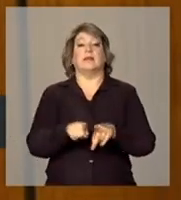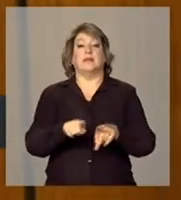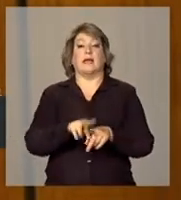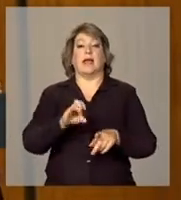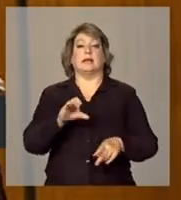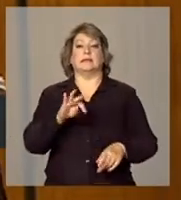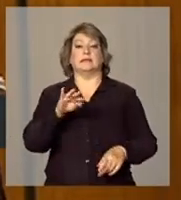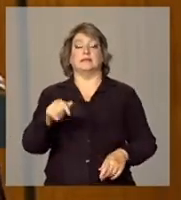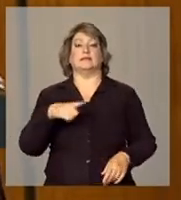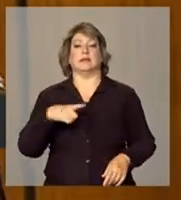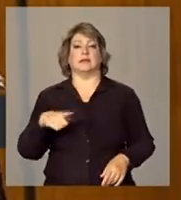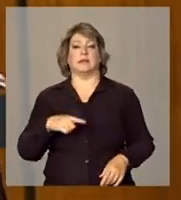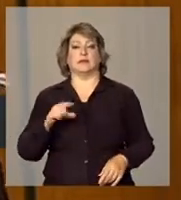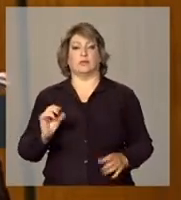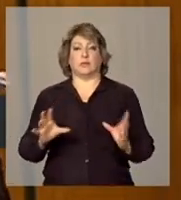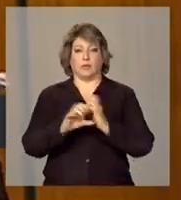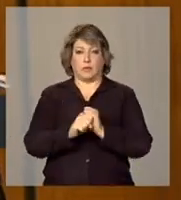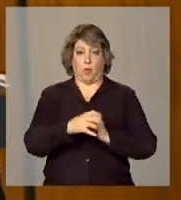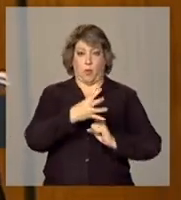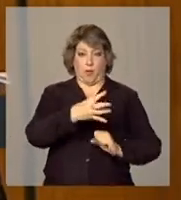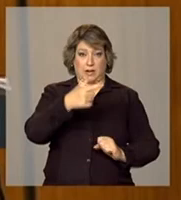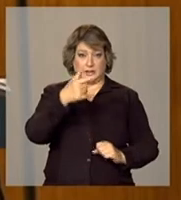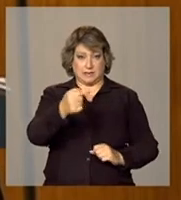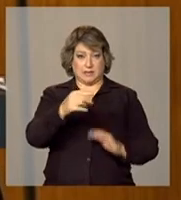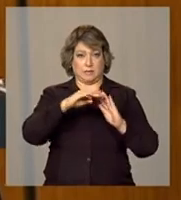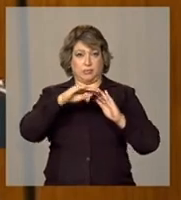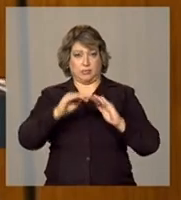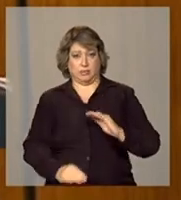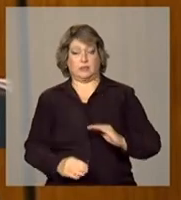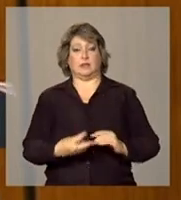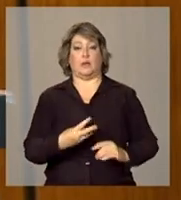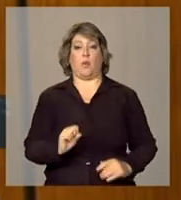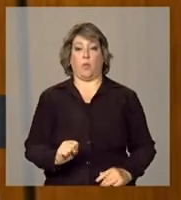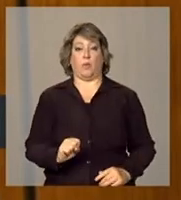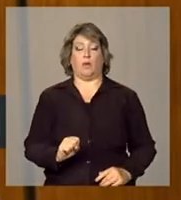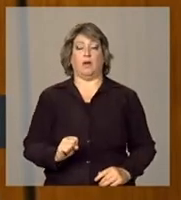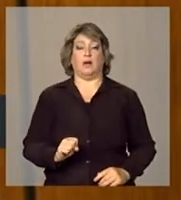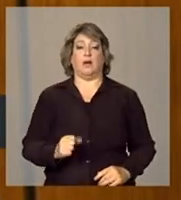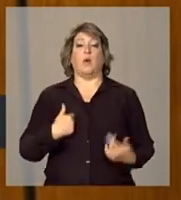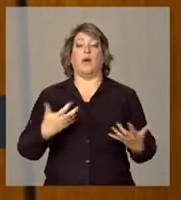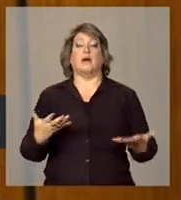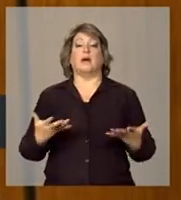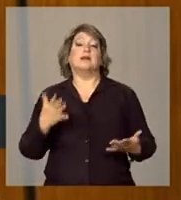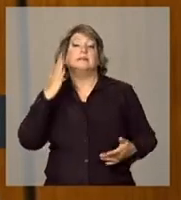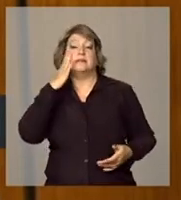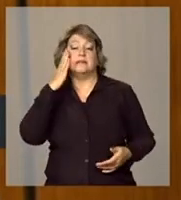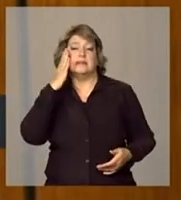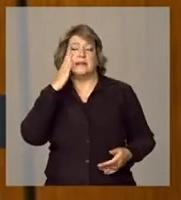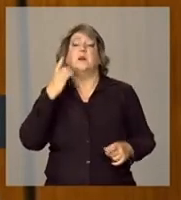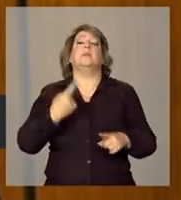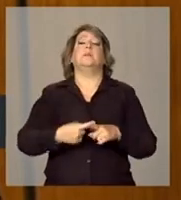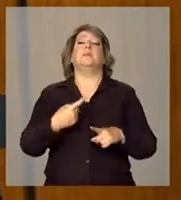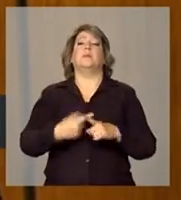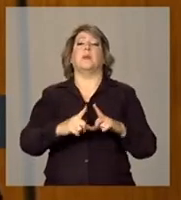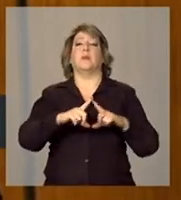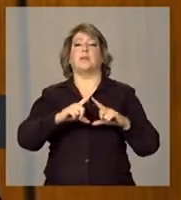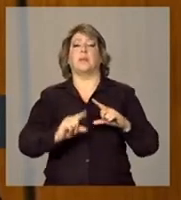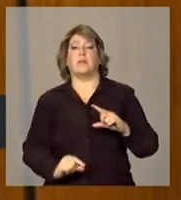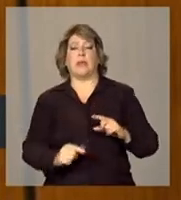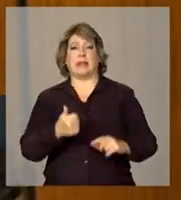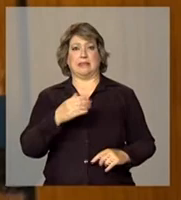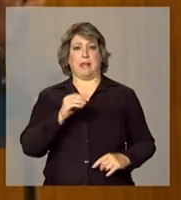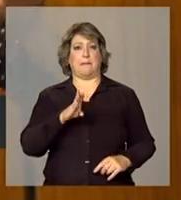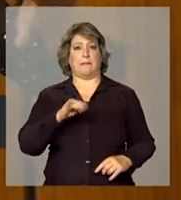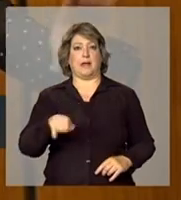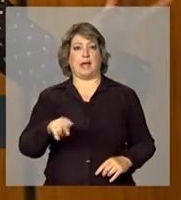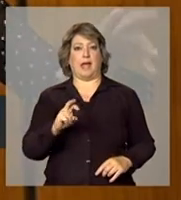de compensações financeiras que passa de 47 para 38 eu queria saber porque que tá sendo reduzida em 10